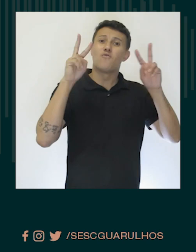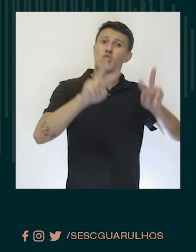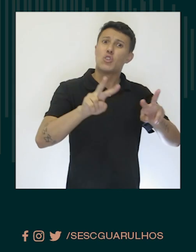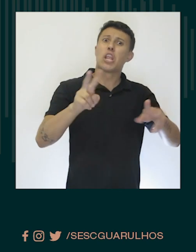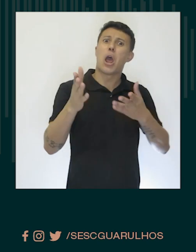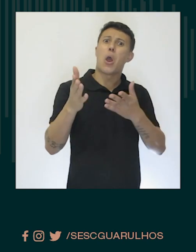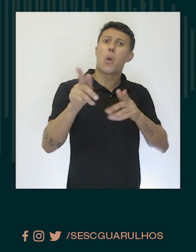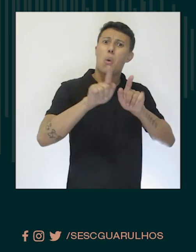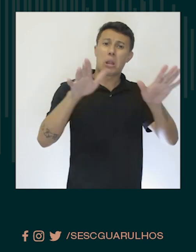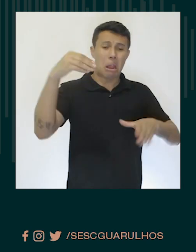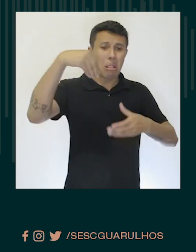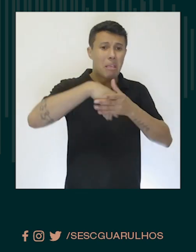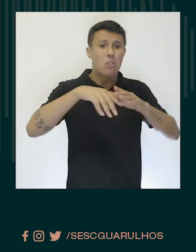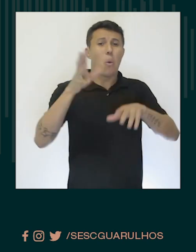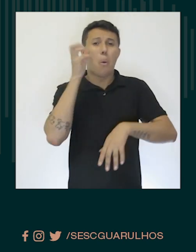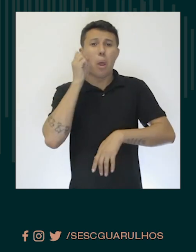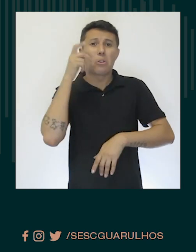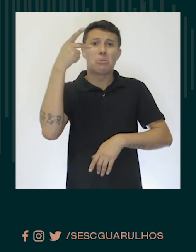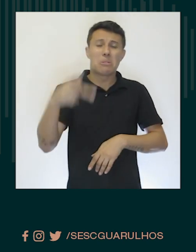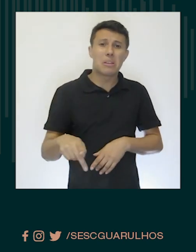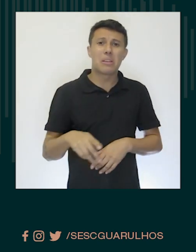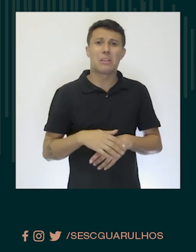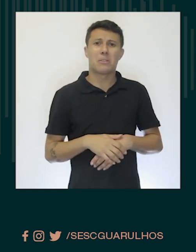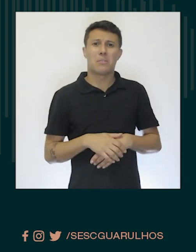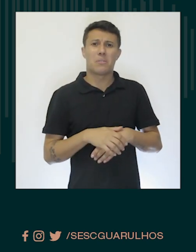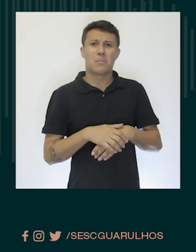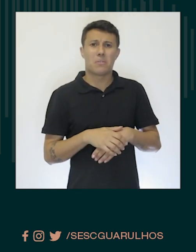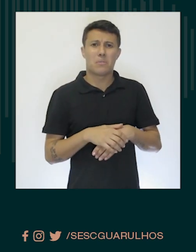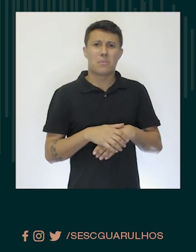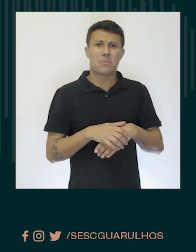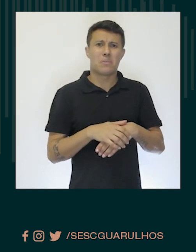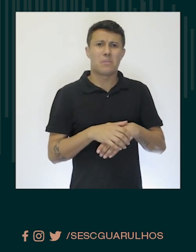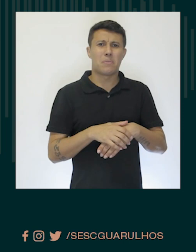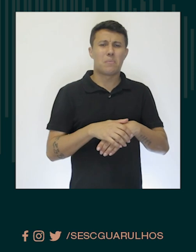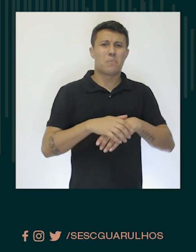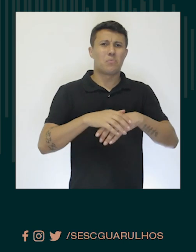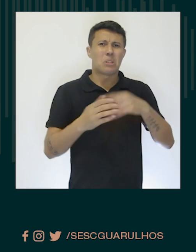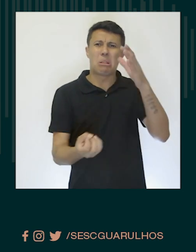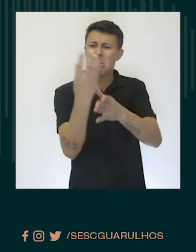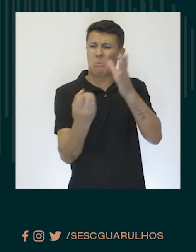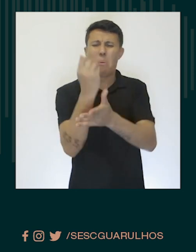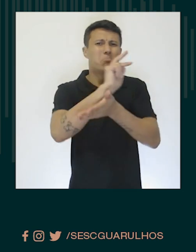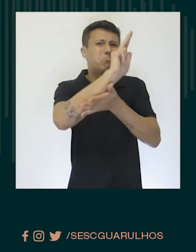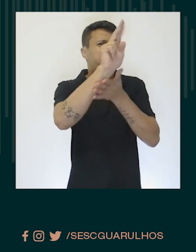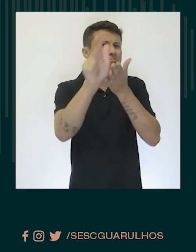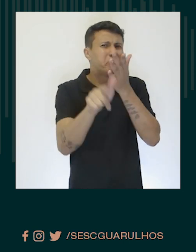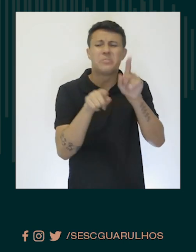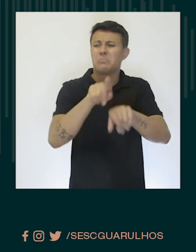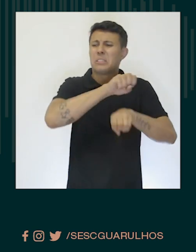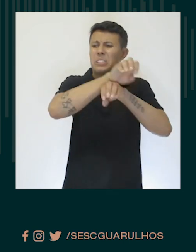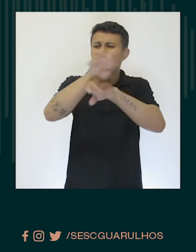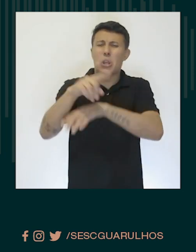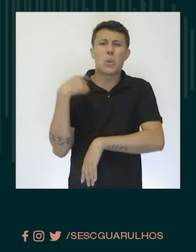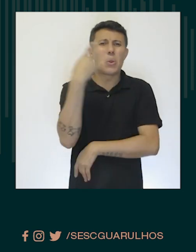com o Baco, lançou várias movimentações. Tipo, mano, ele que ensinou nós aqui de Guarulhos o que era o trap. E